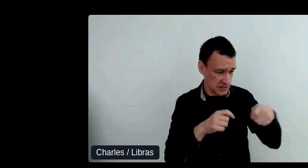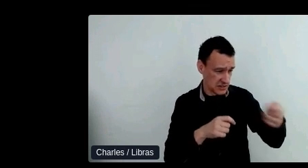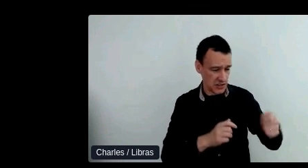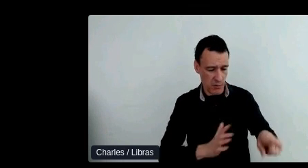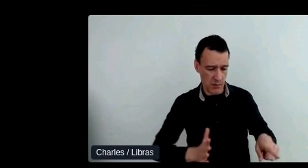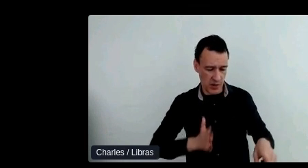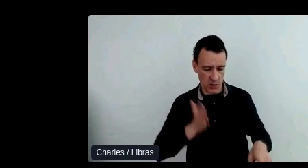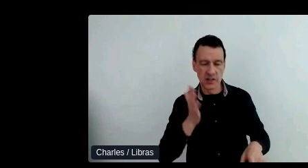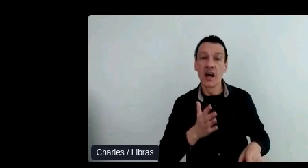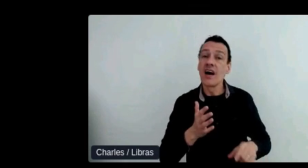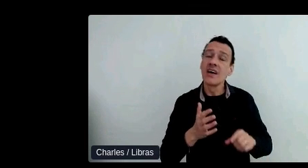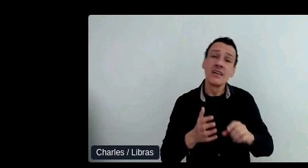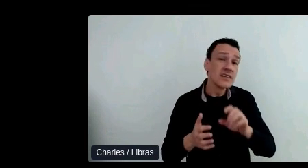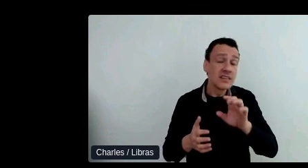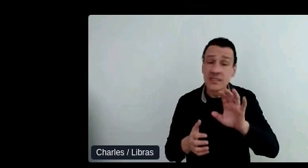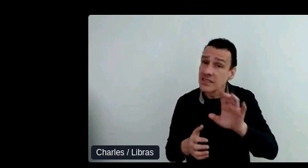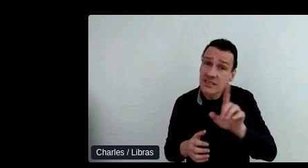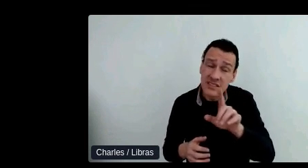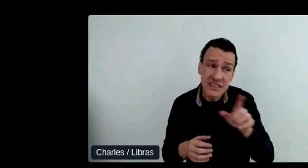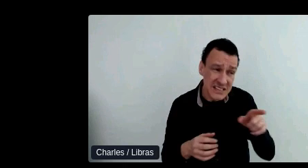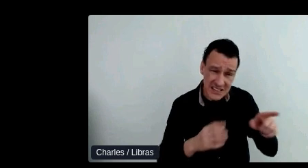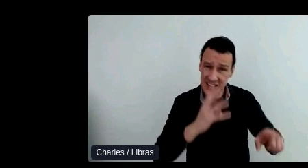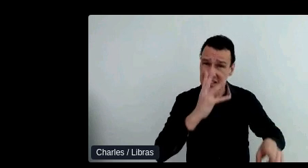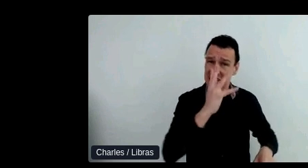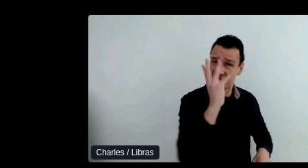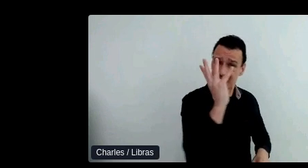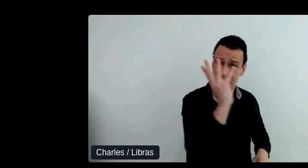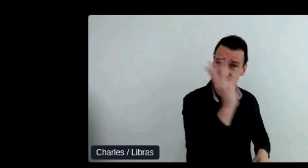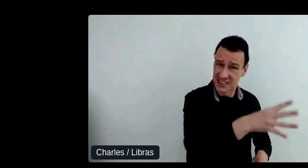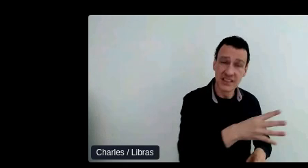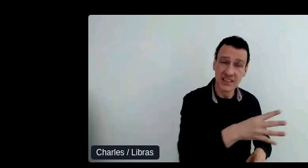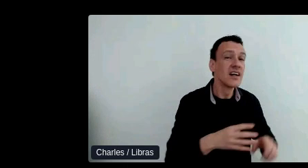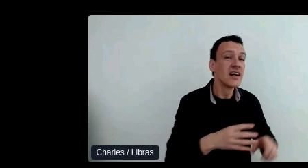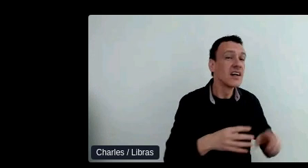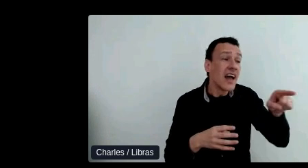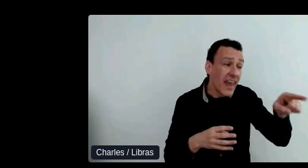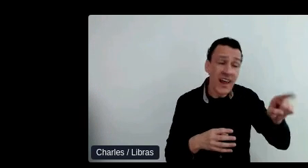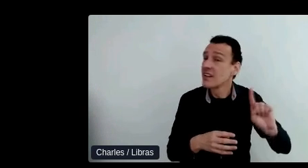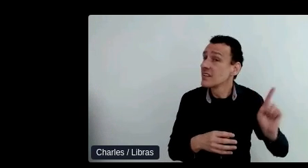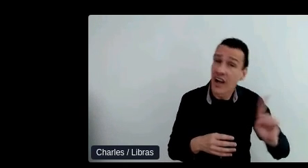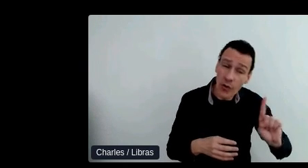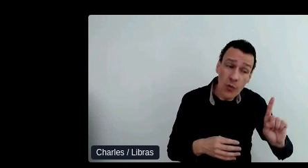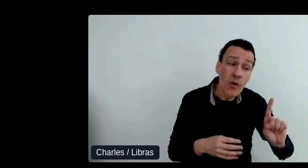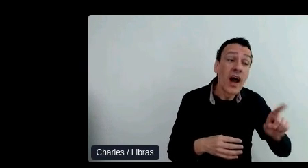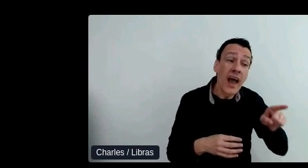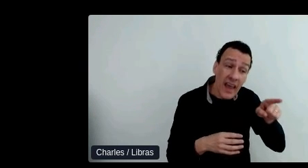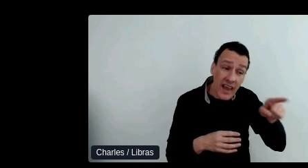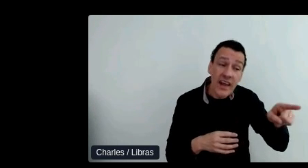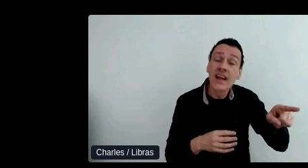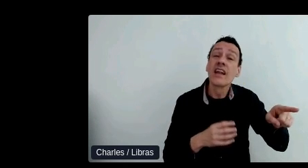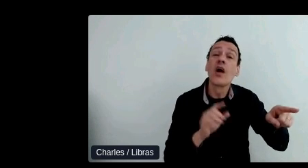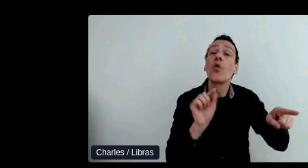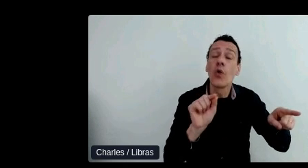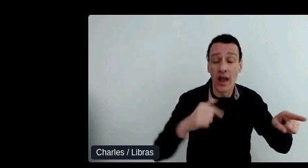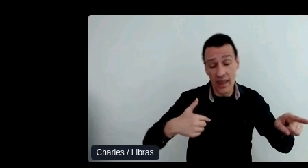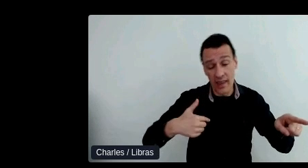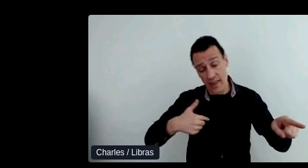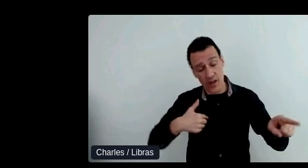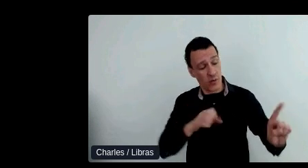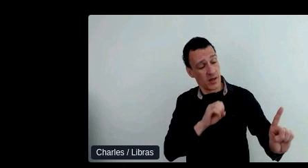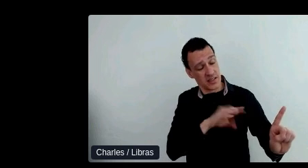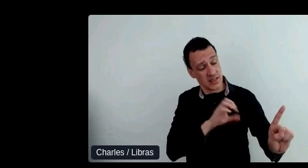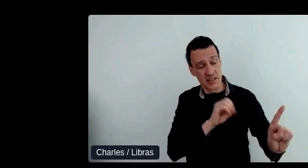fazer uma reflexão de como, na verdade, ela só está jogando na cara da gente aquilo que a gente coloca nela.